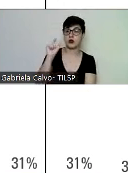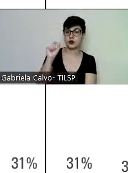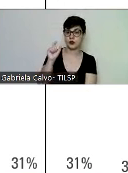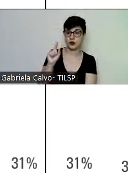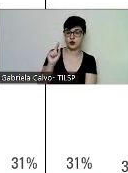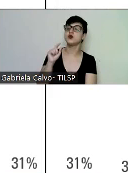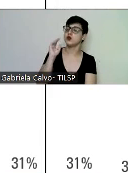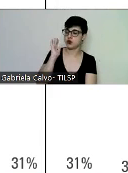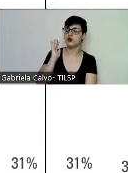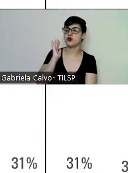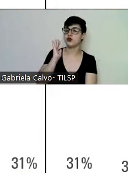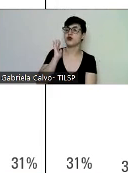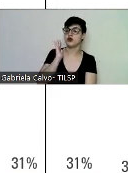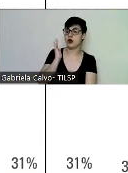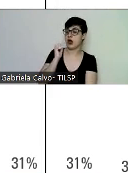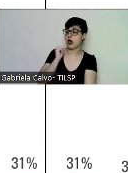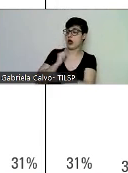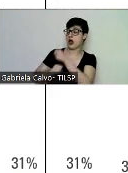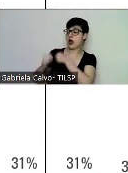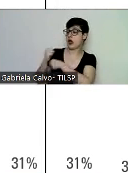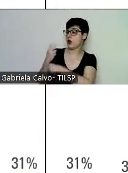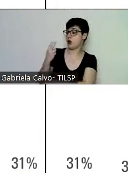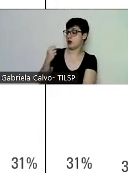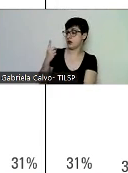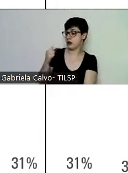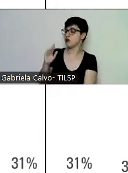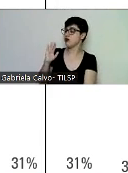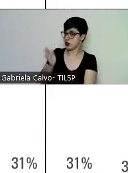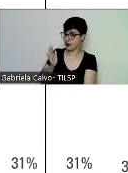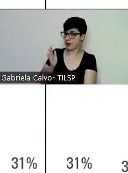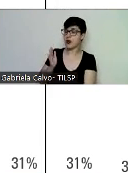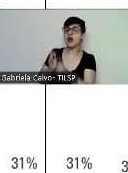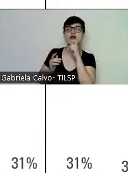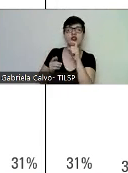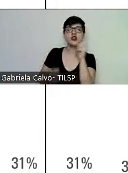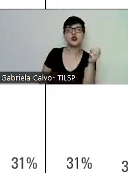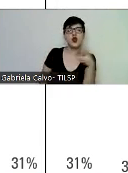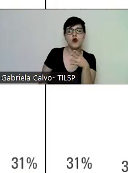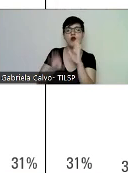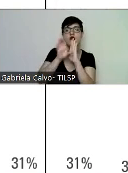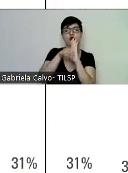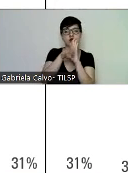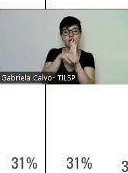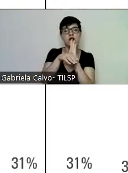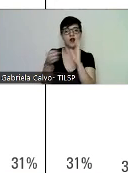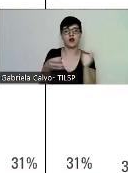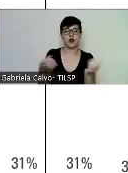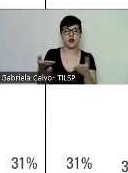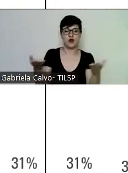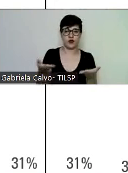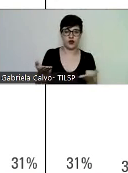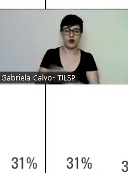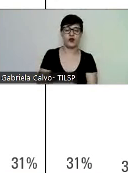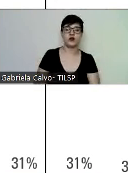na definição de 2007 os termos em verde são termos novos que vão aparecer como alguns que estão aqui sendo ressaltados